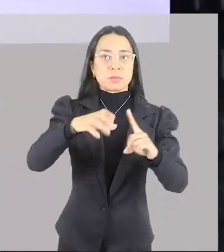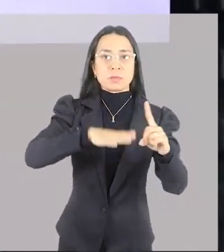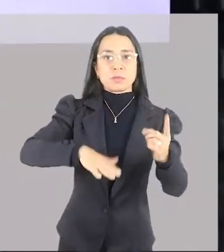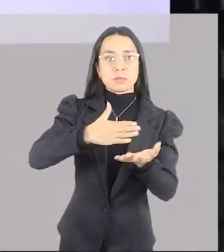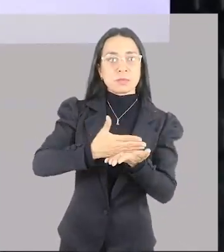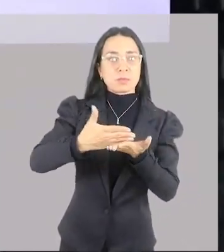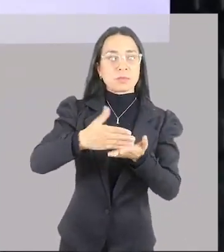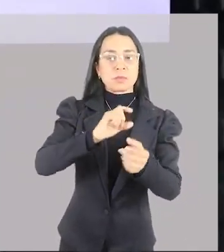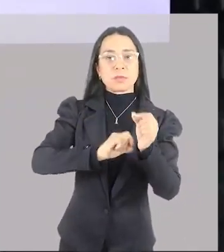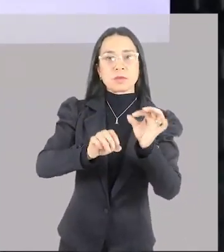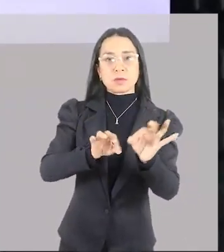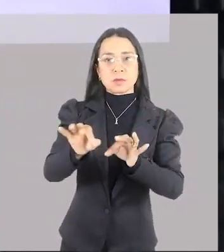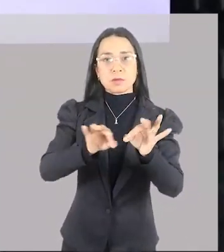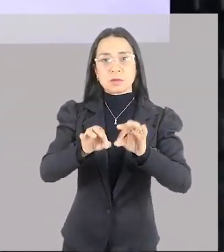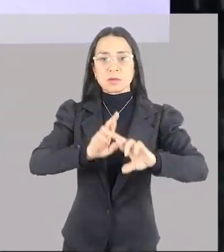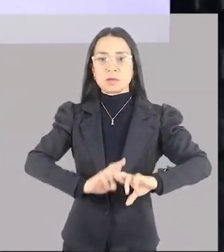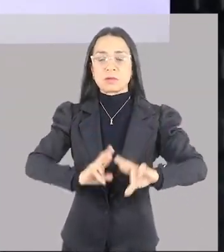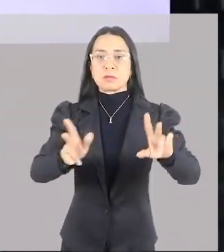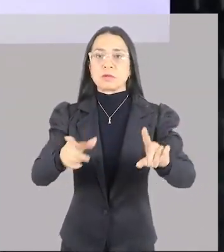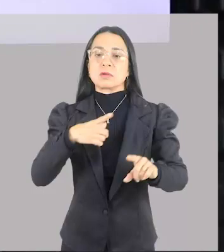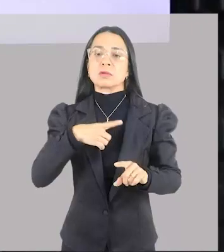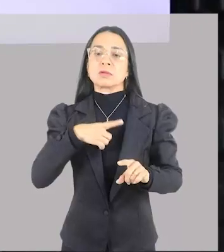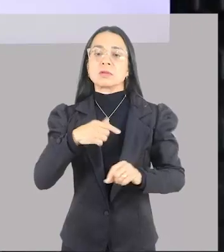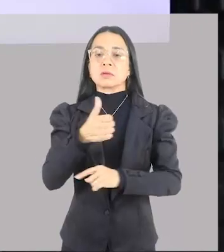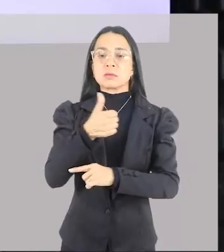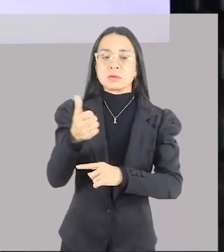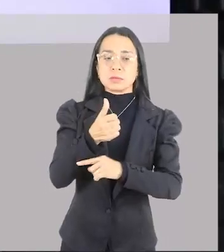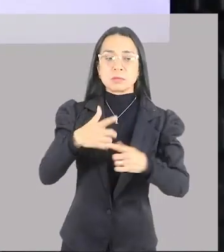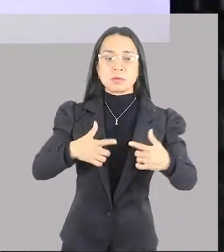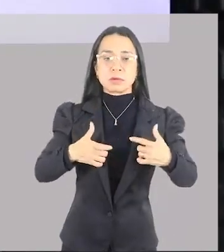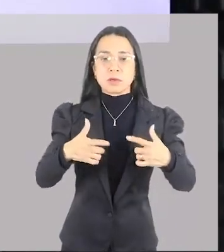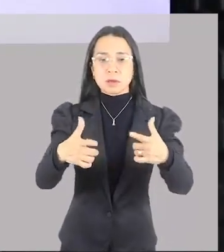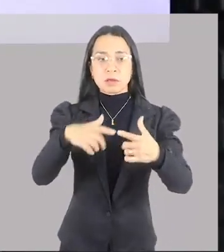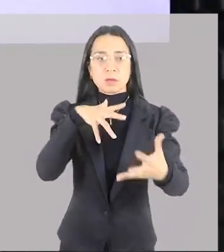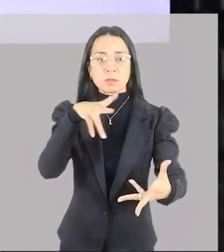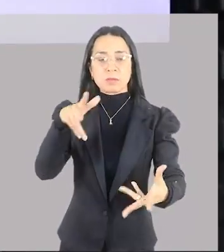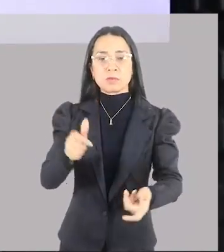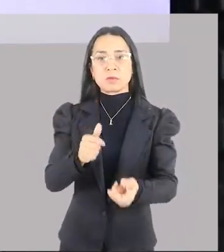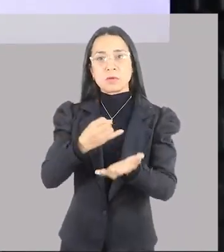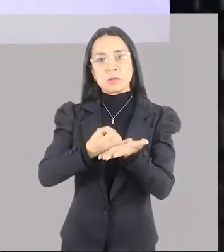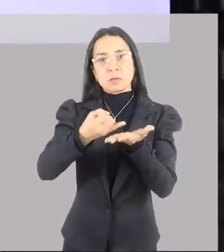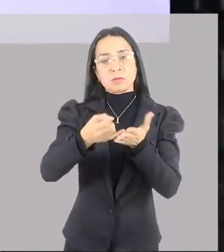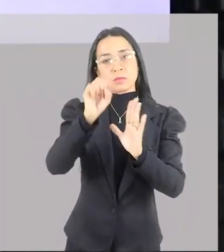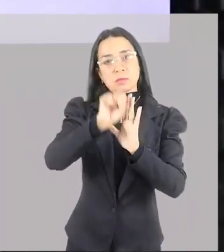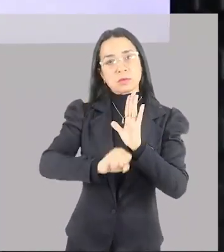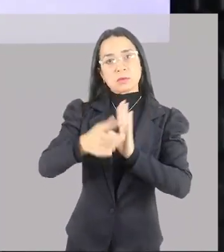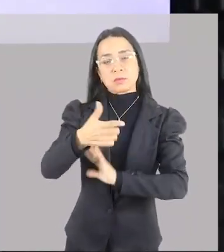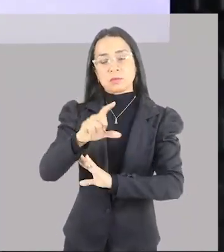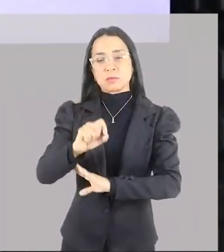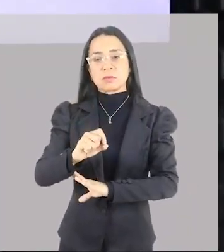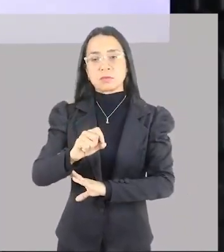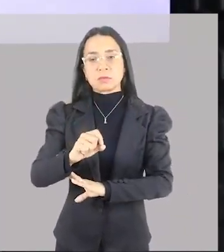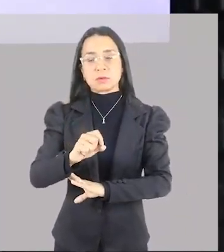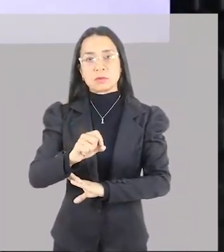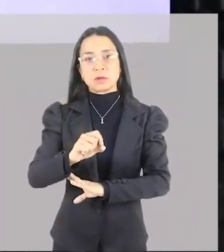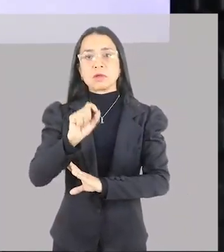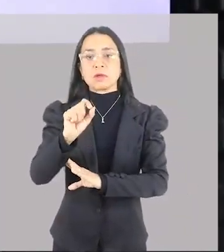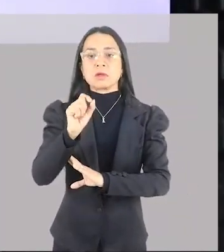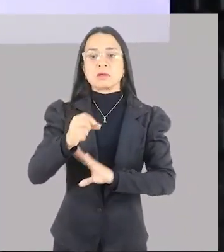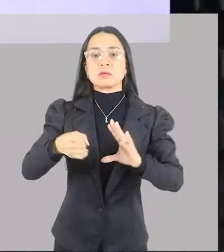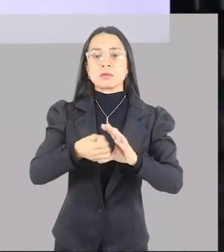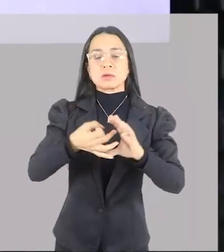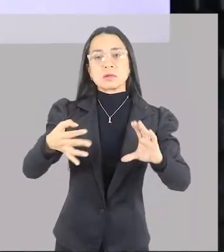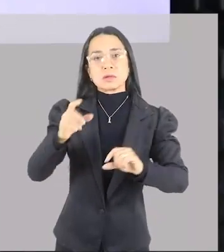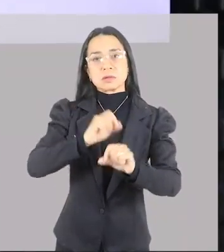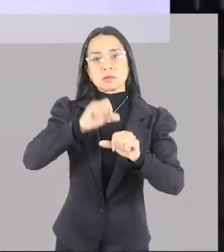se configurar de maneira diferente. Temos a Primeira Guerra Mundial também, no início do século XX, certo? E isso